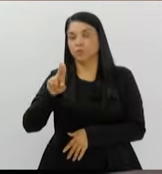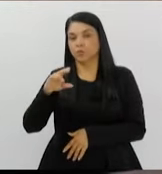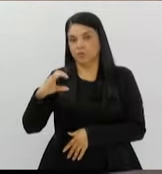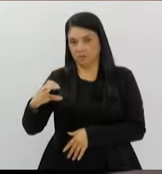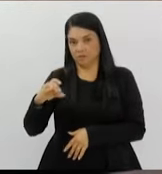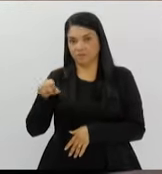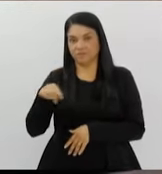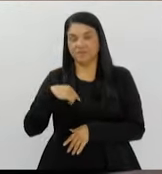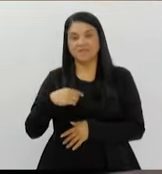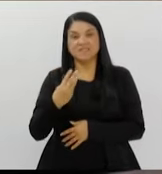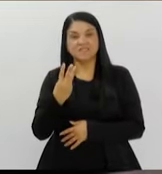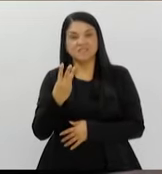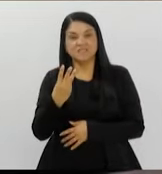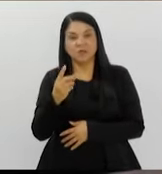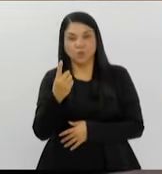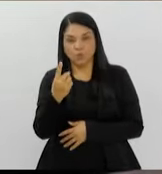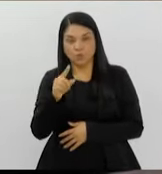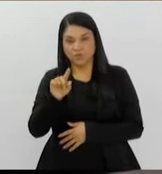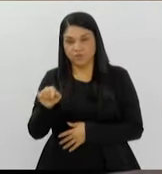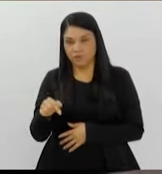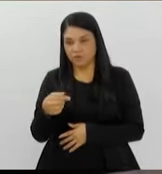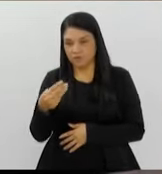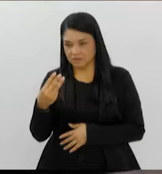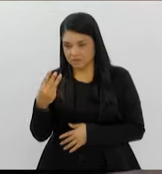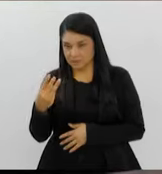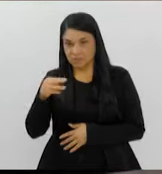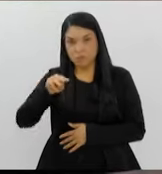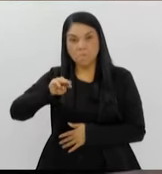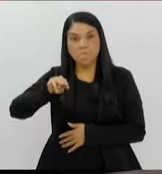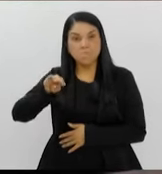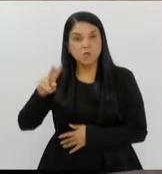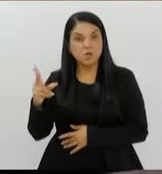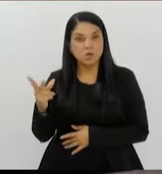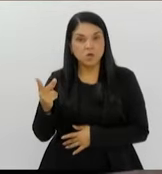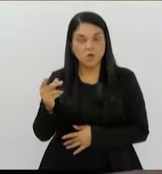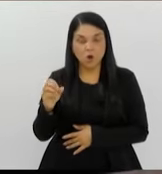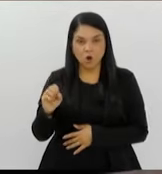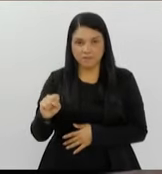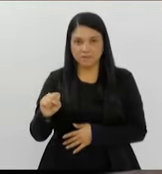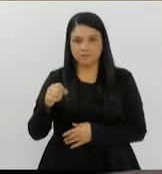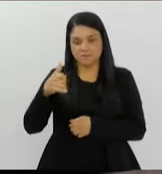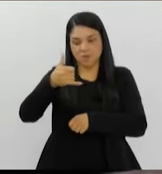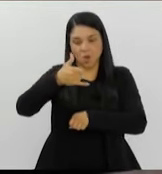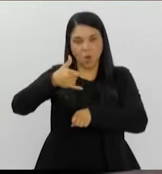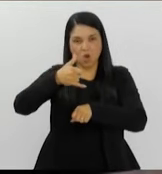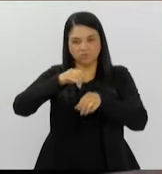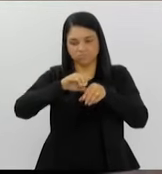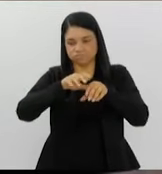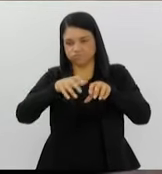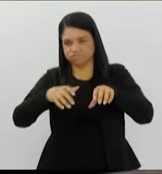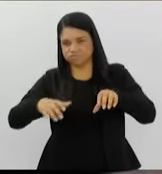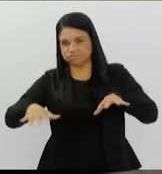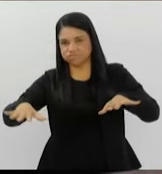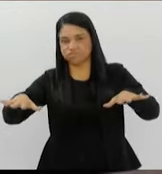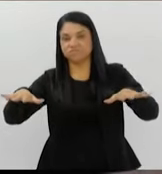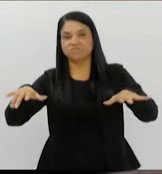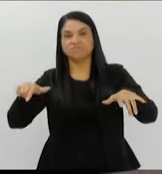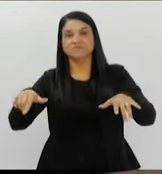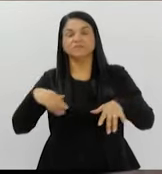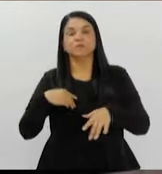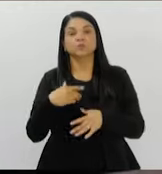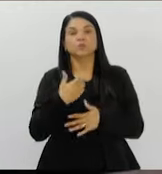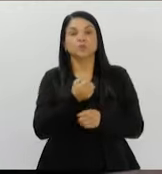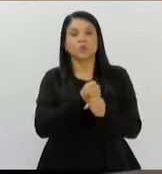1,3 milhões de litros de óleo no ano de 2000, e o que